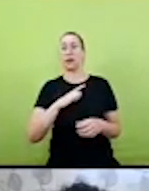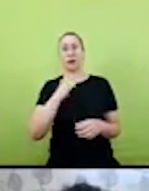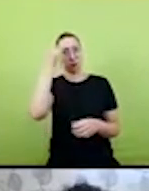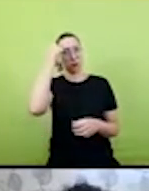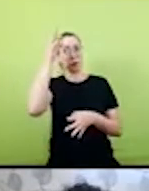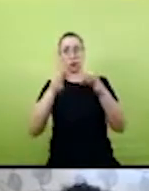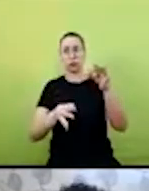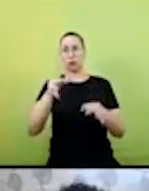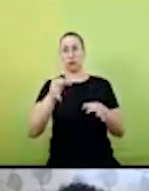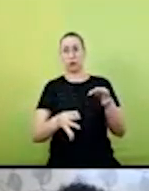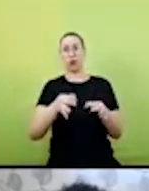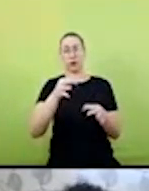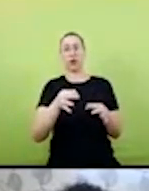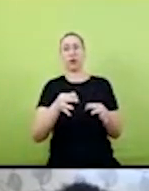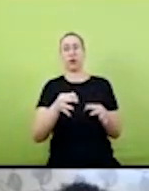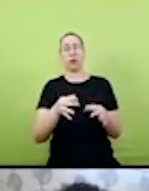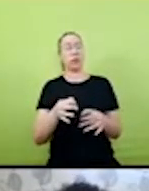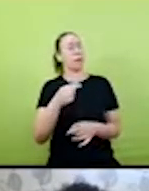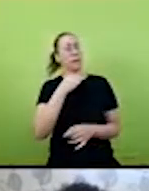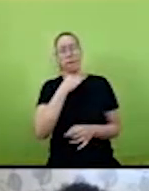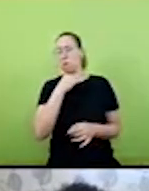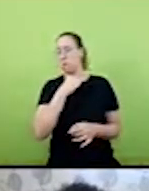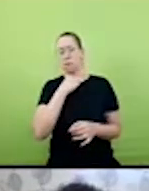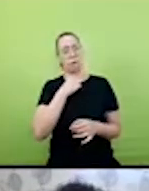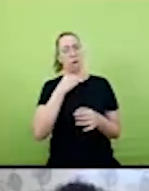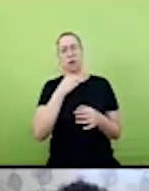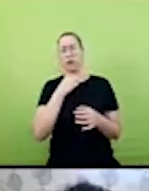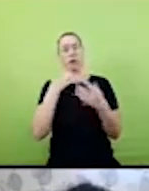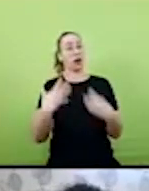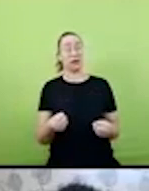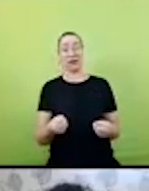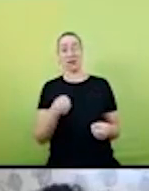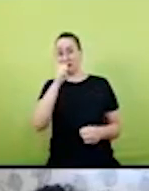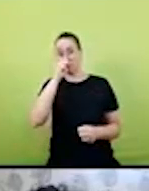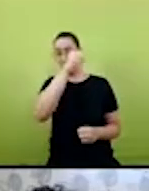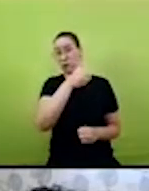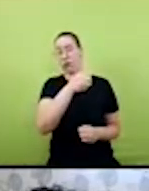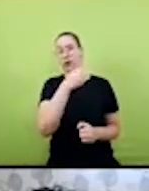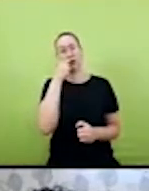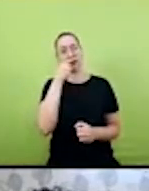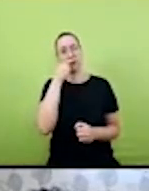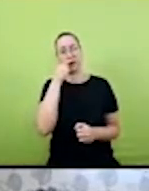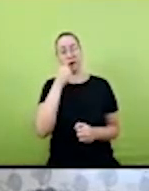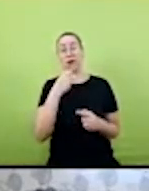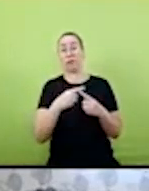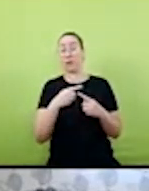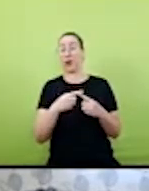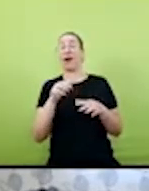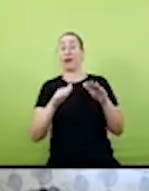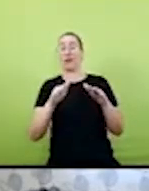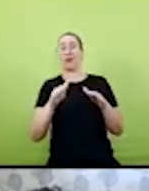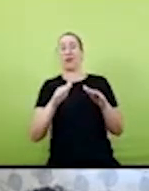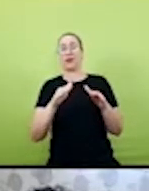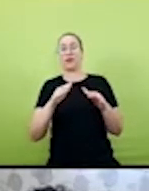qualquer forma de violência doméstica e familiar contra a mulher. E a gente se revolta, a gente se entristece, a